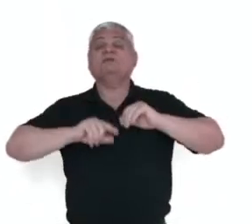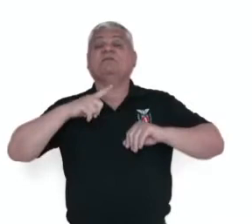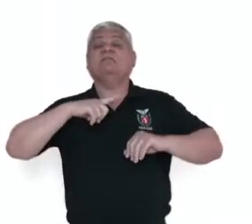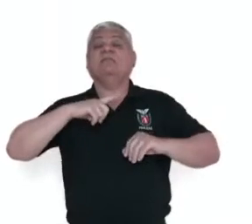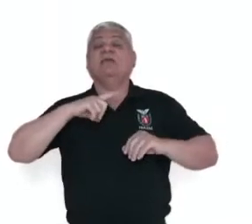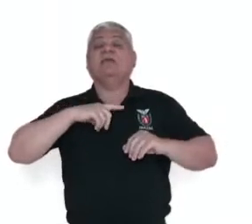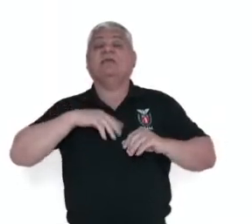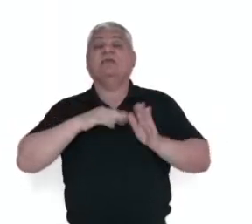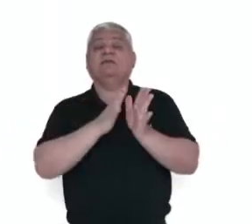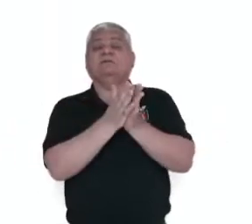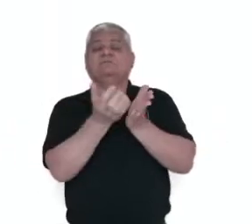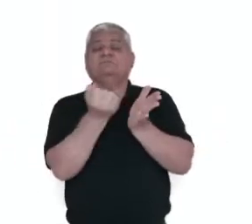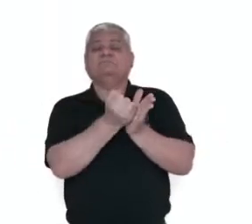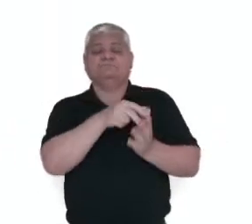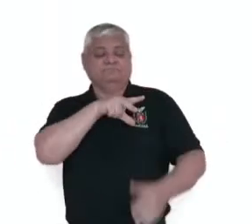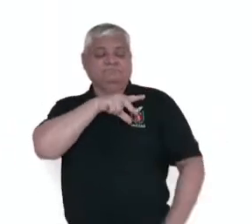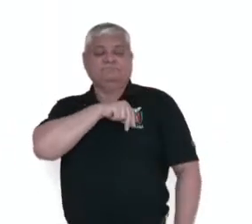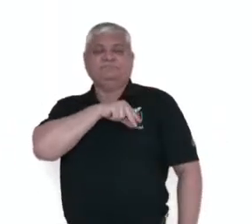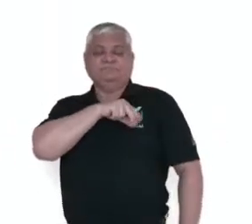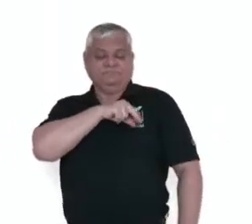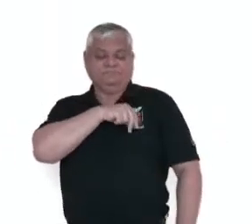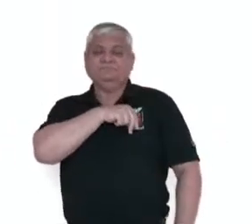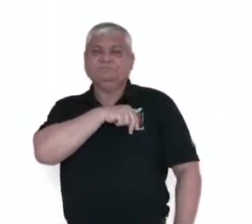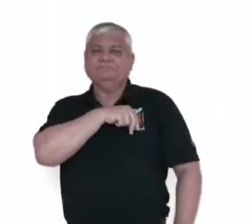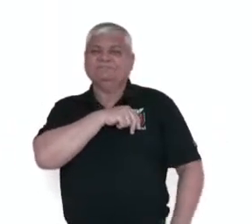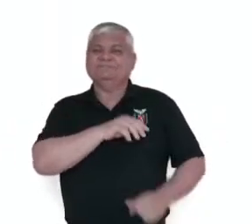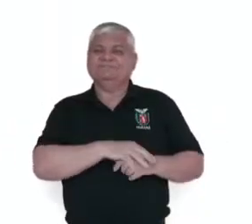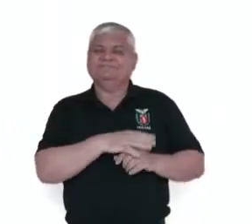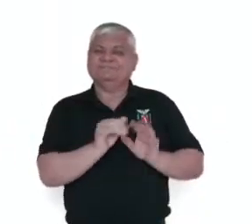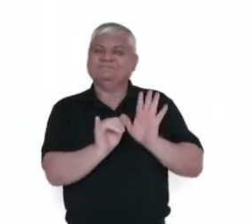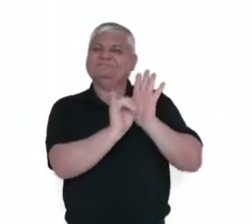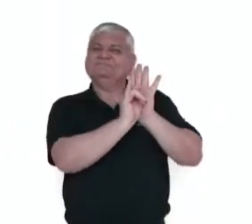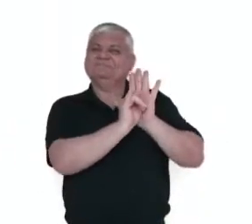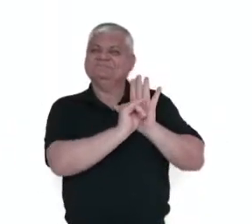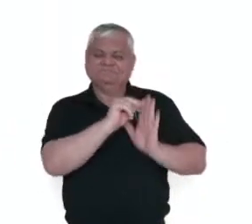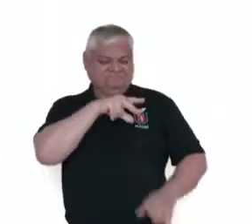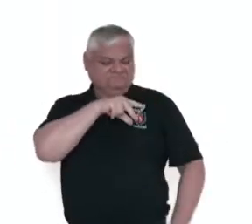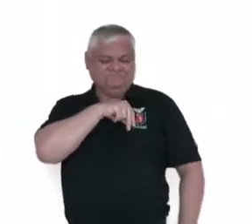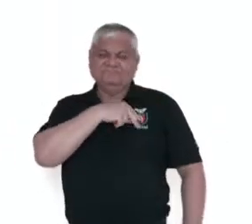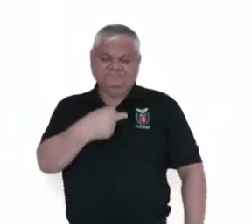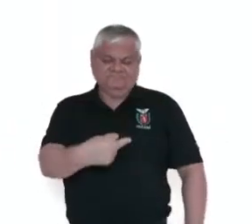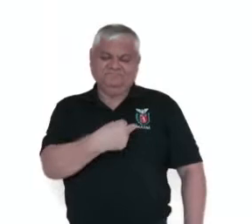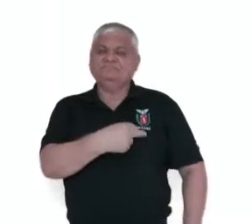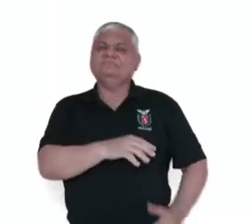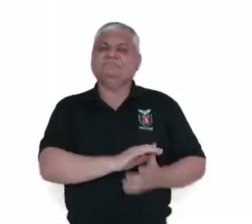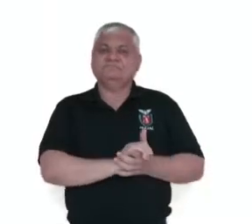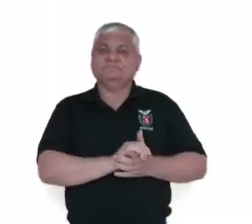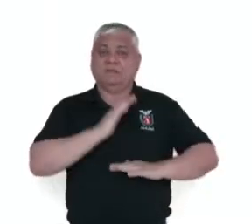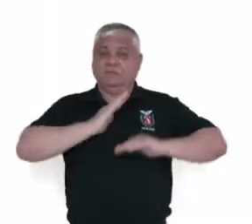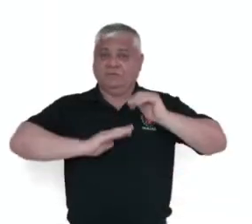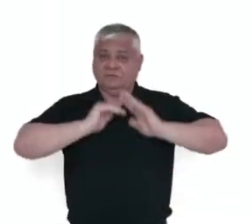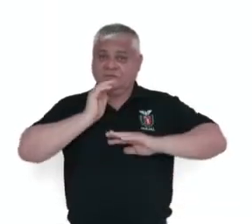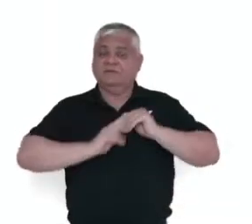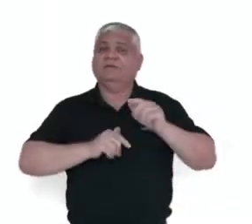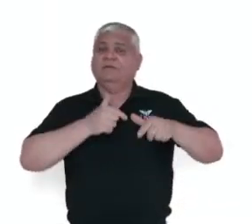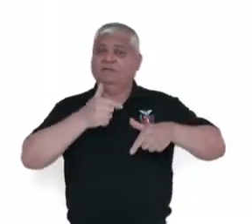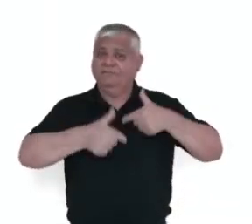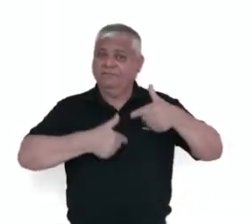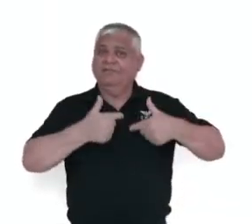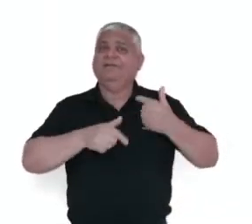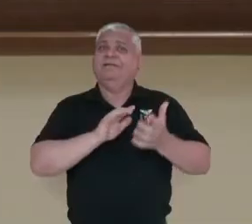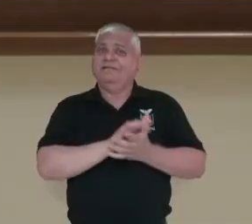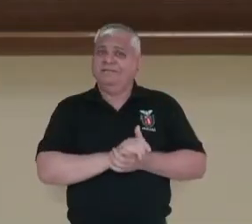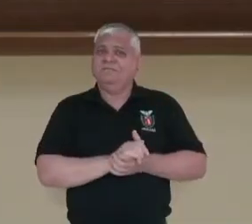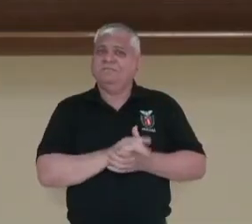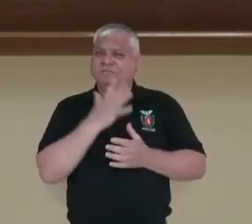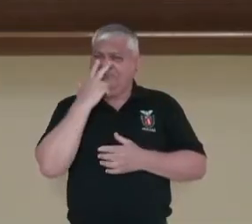identidade profissional, conferindo benefícios aos usuários. Então, né, o processo profissional ele já mostra, às vezes, um certo privilégio